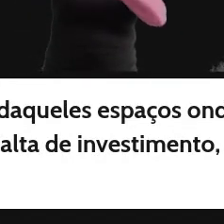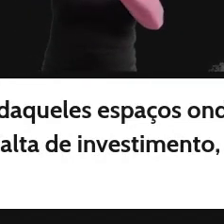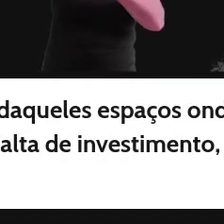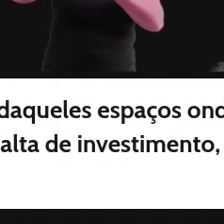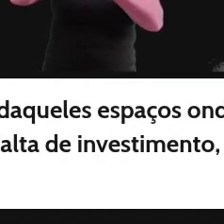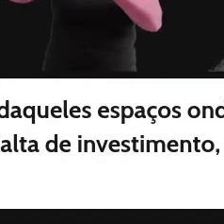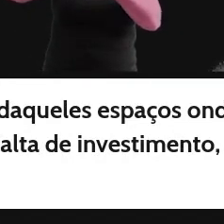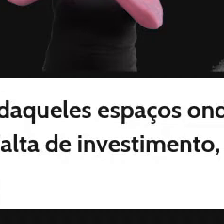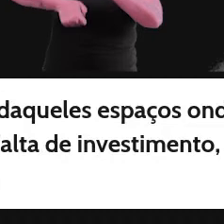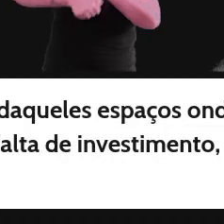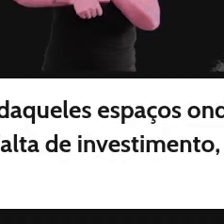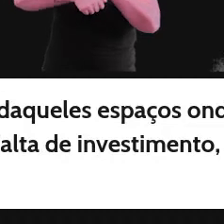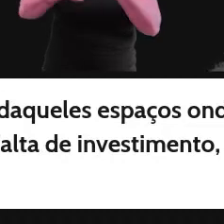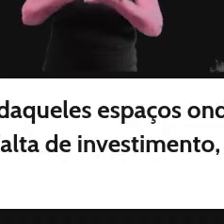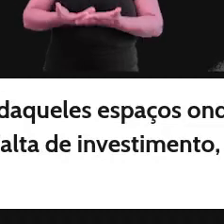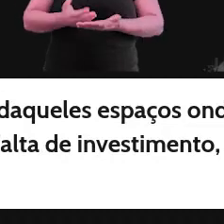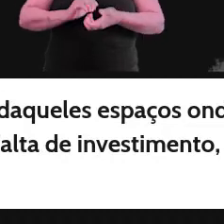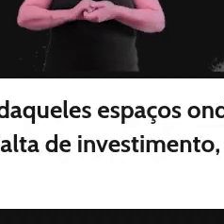aí?